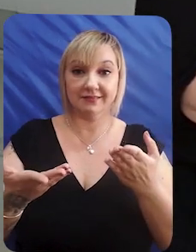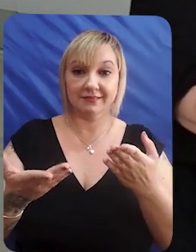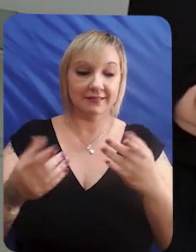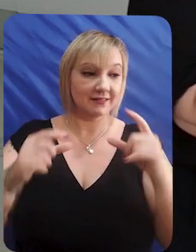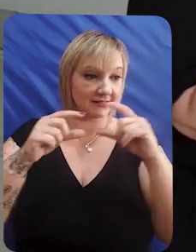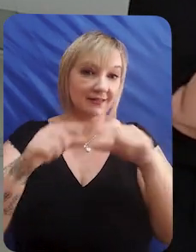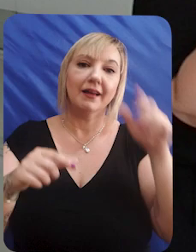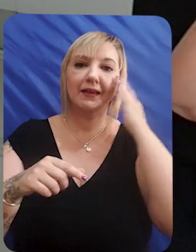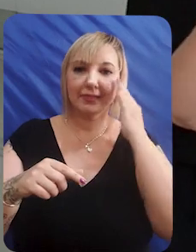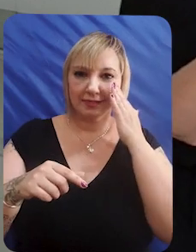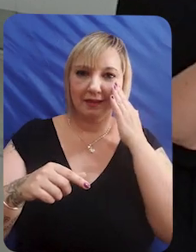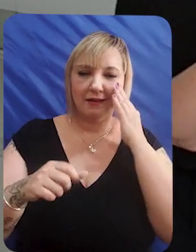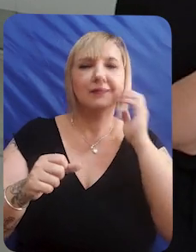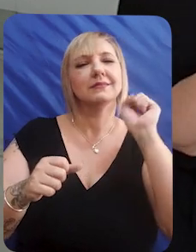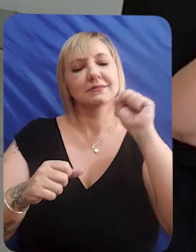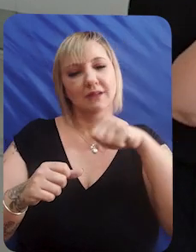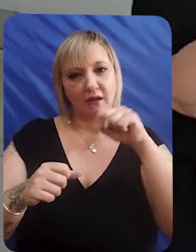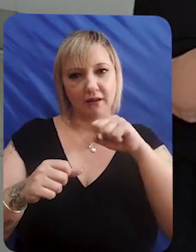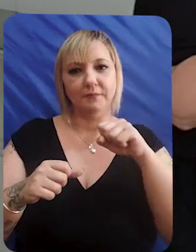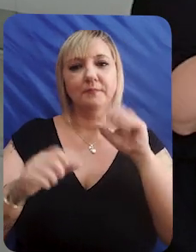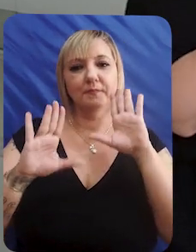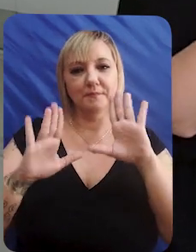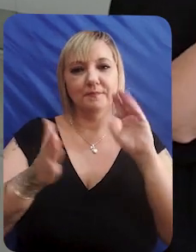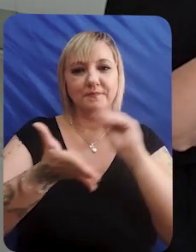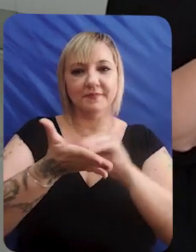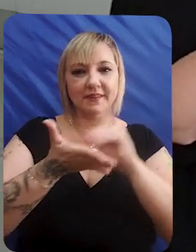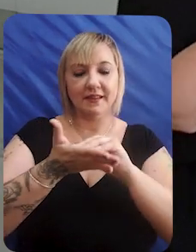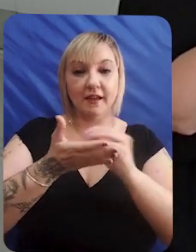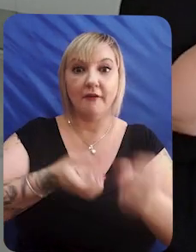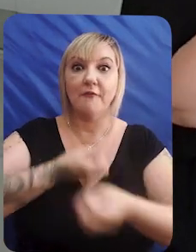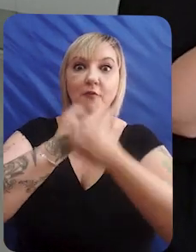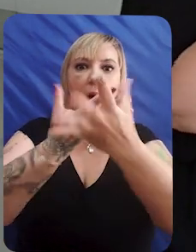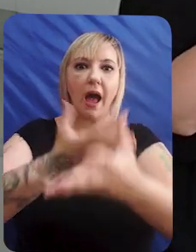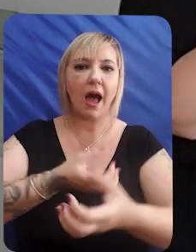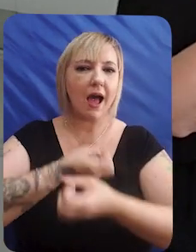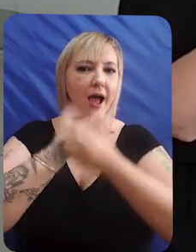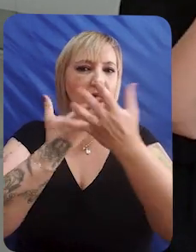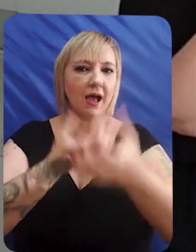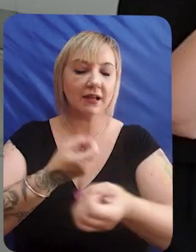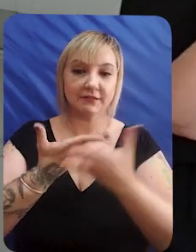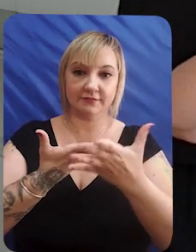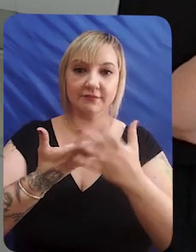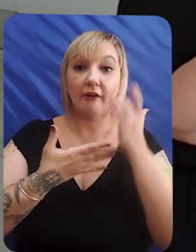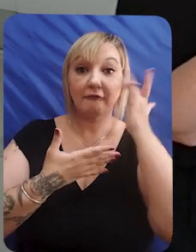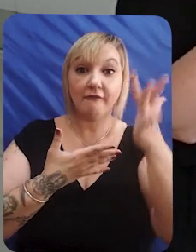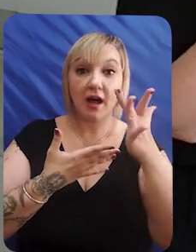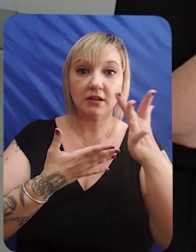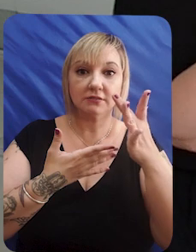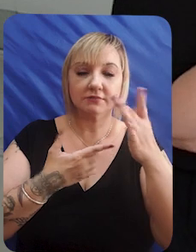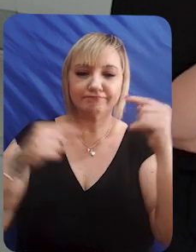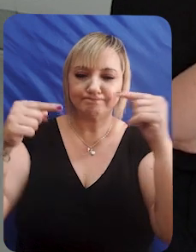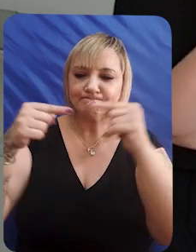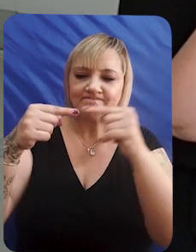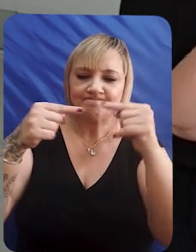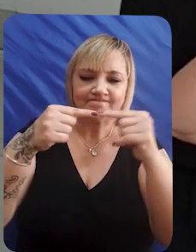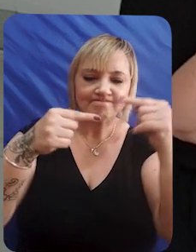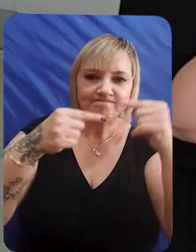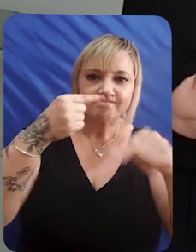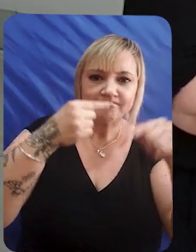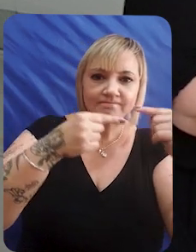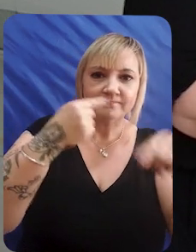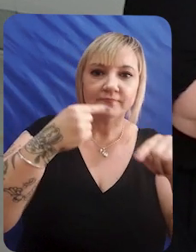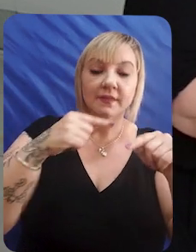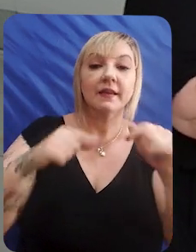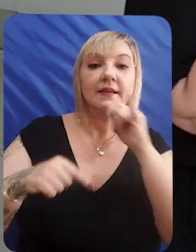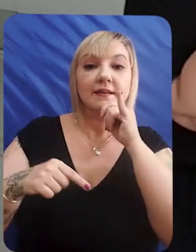portuguesa. Então você entende? Entendo, é aquela, mas eu leio, mas não escrevo, mas então ela não tem a fluência, não dá liga. Sem contar que se você